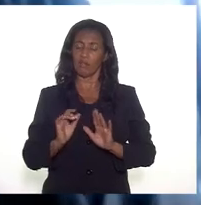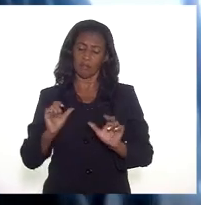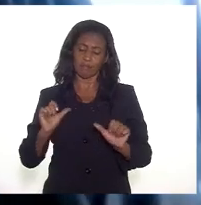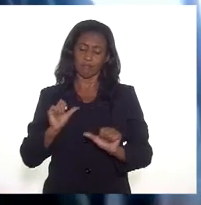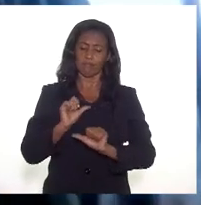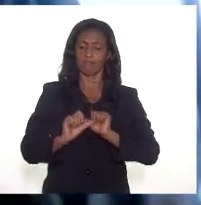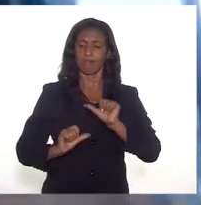leis.